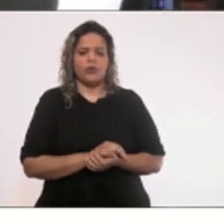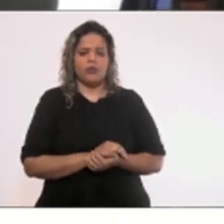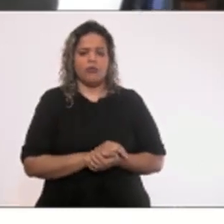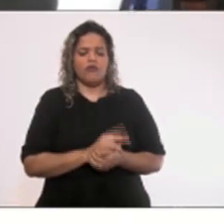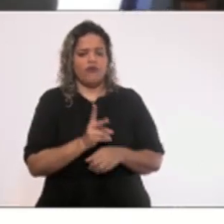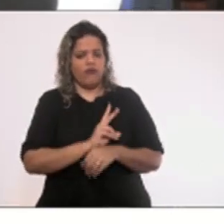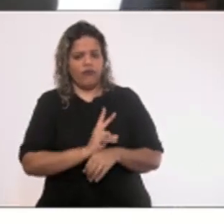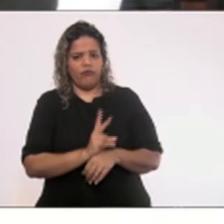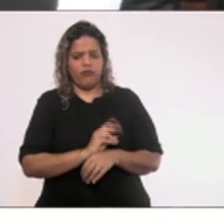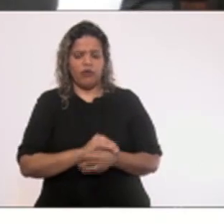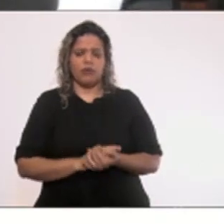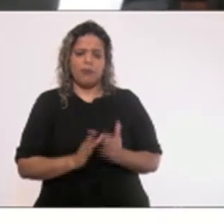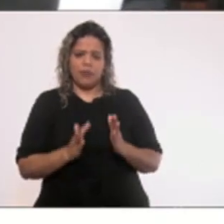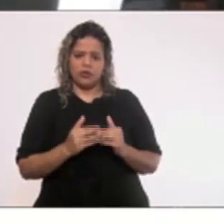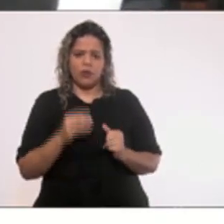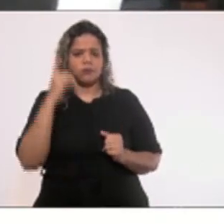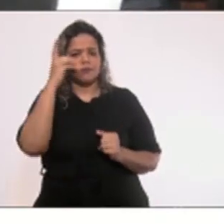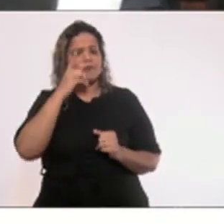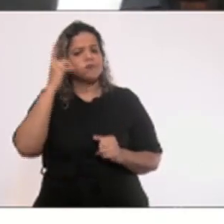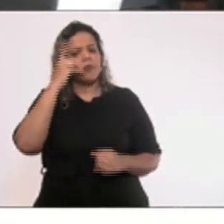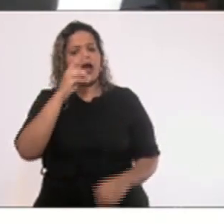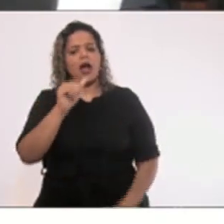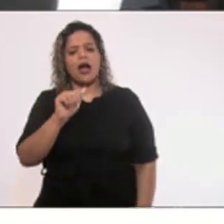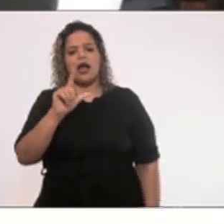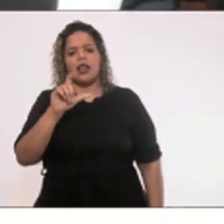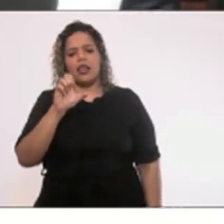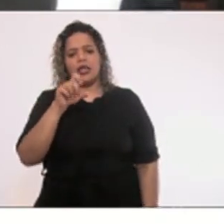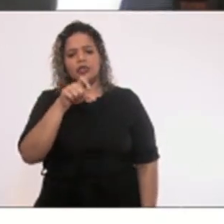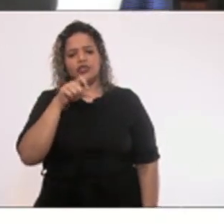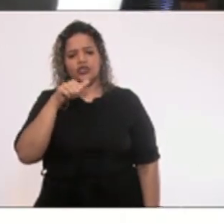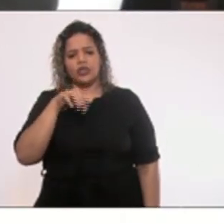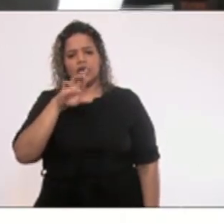Verificação. Verificação pedida pelo deputado Alexandre Freitas.